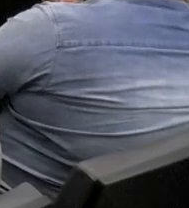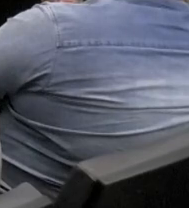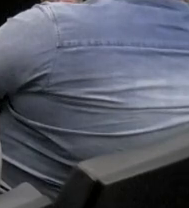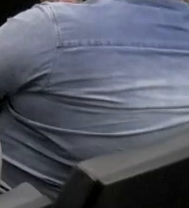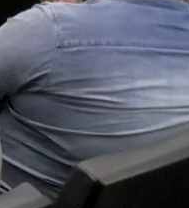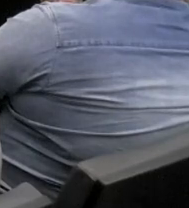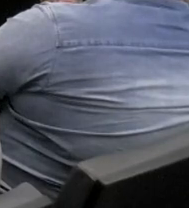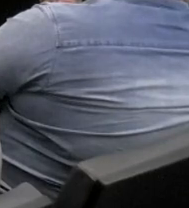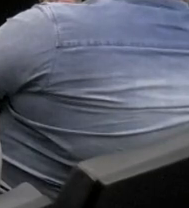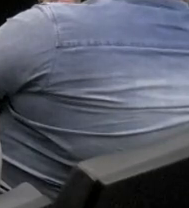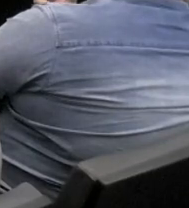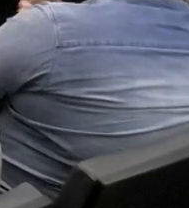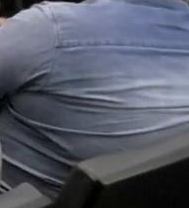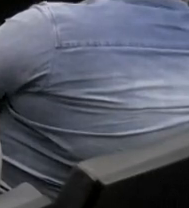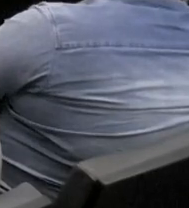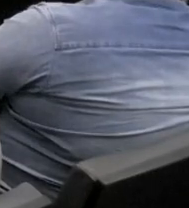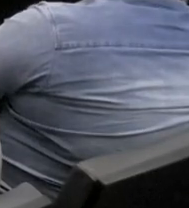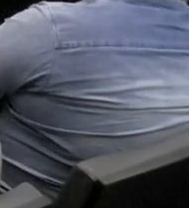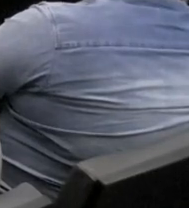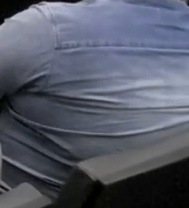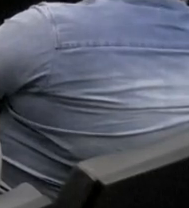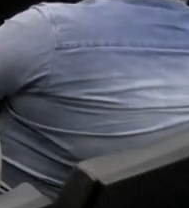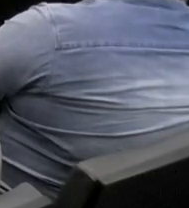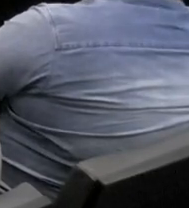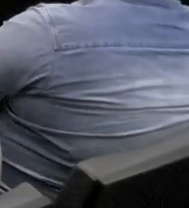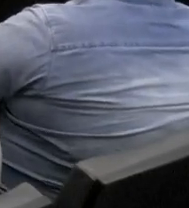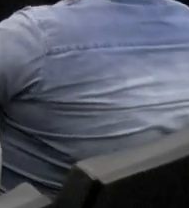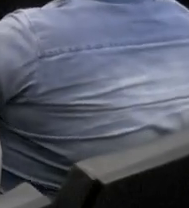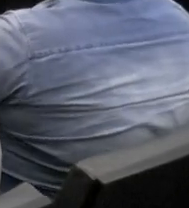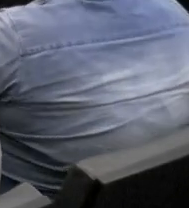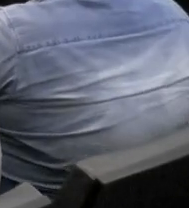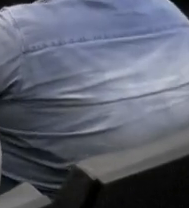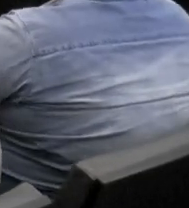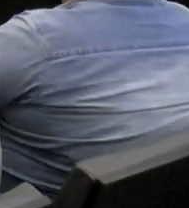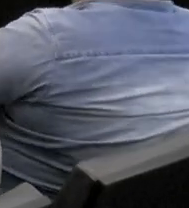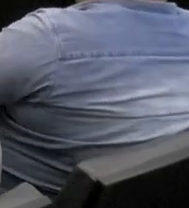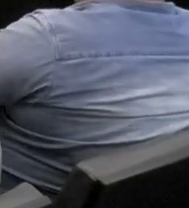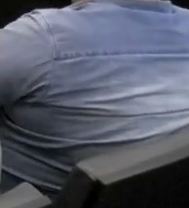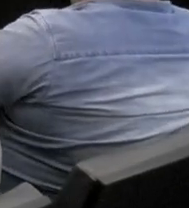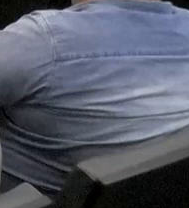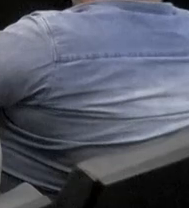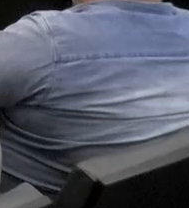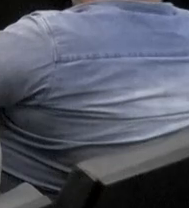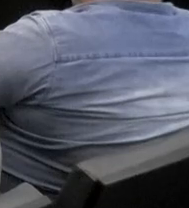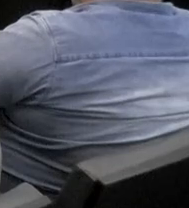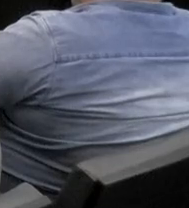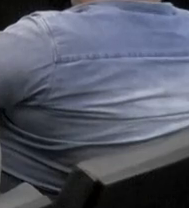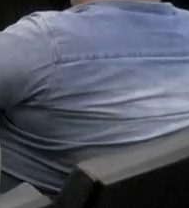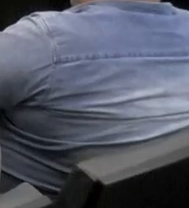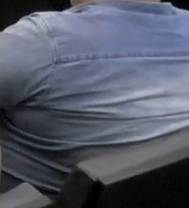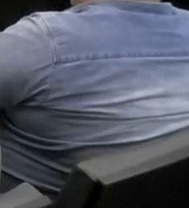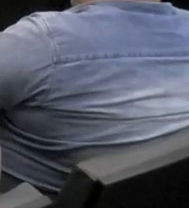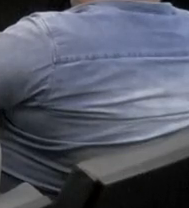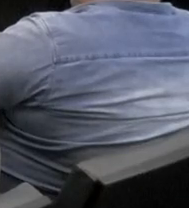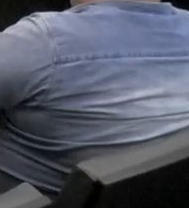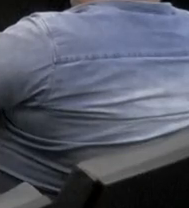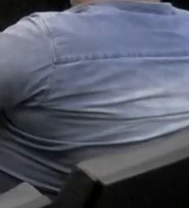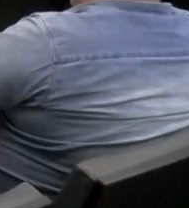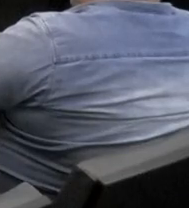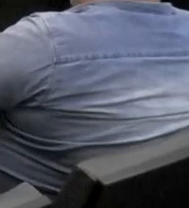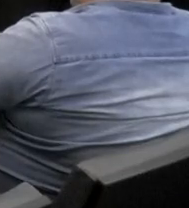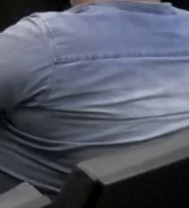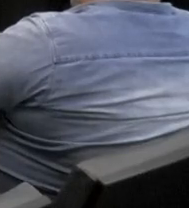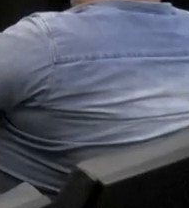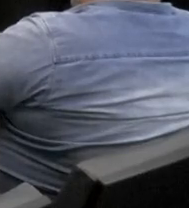que eh grite alto para estes planos aios América de um exemplo pro senhor tá vou trazer um